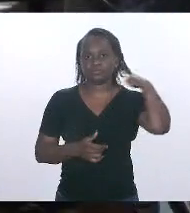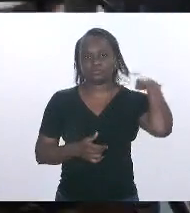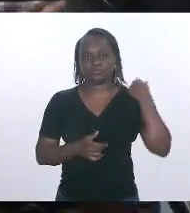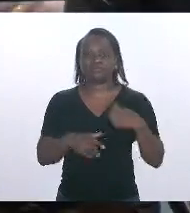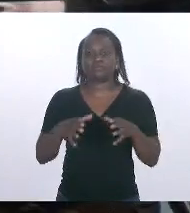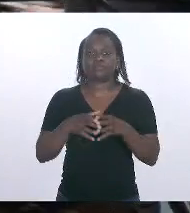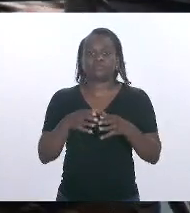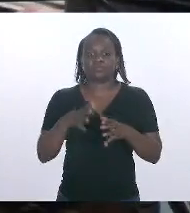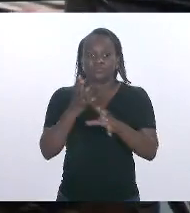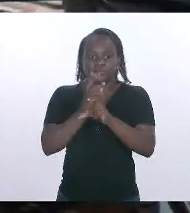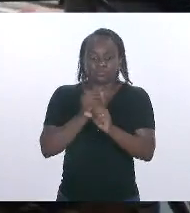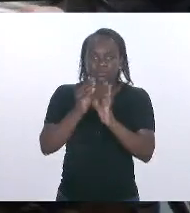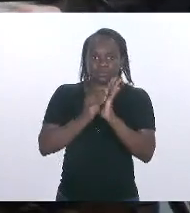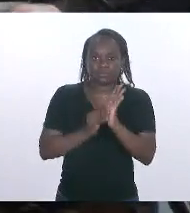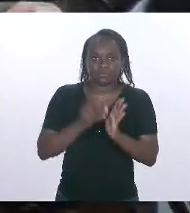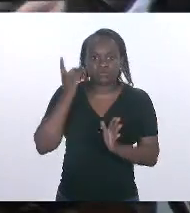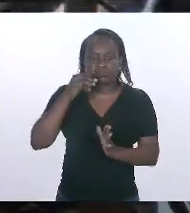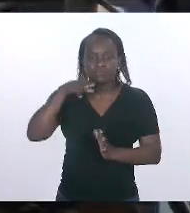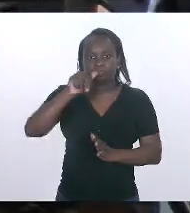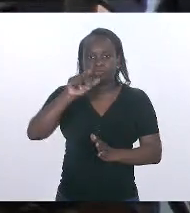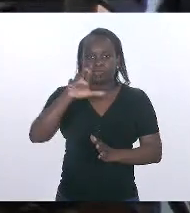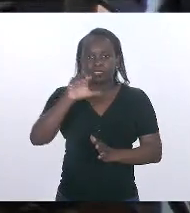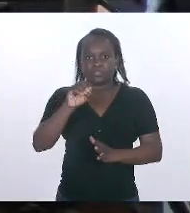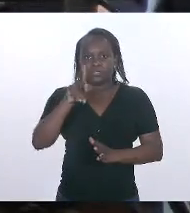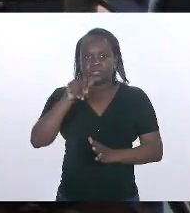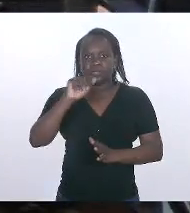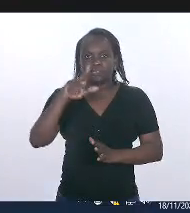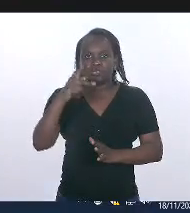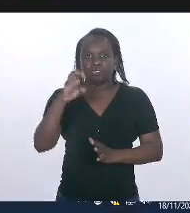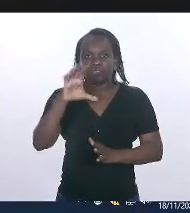Pela Comissão de Orçamento, deputado Márcio Pacheco.